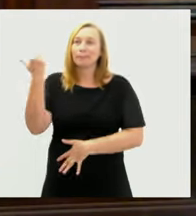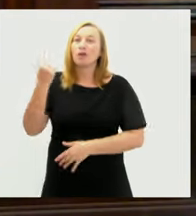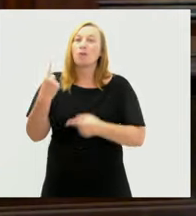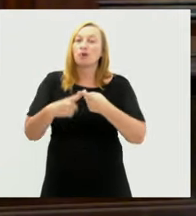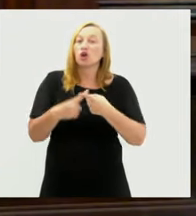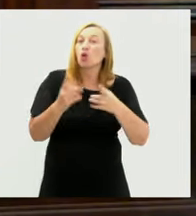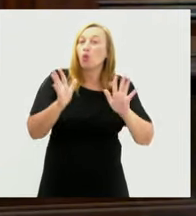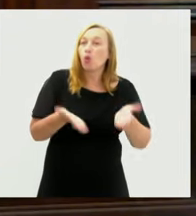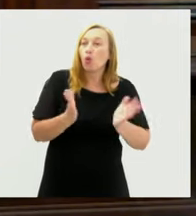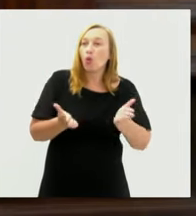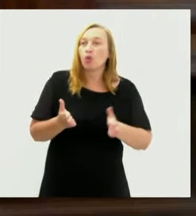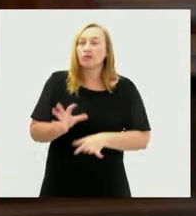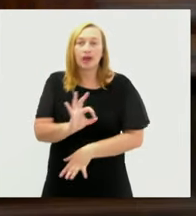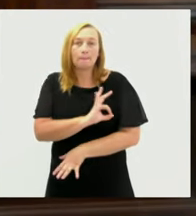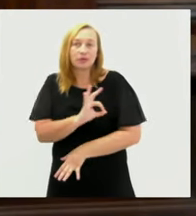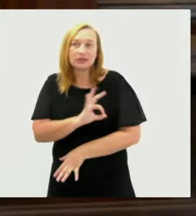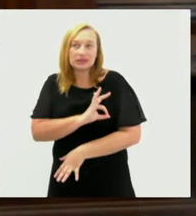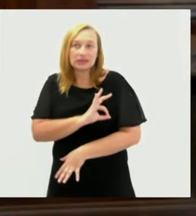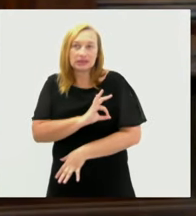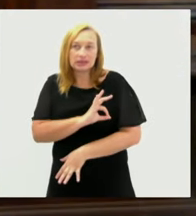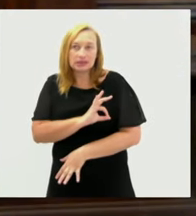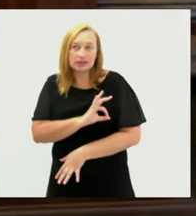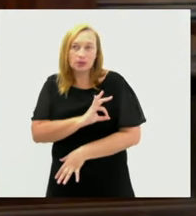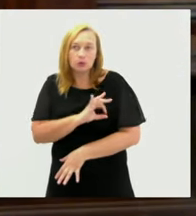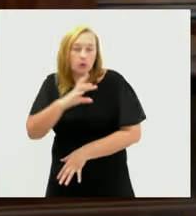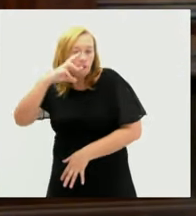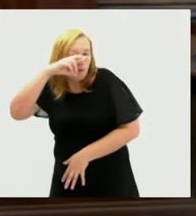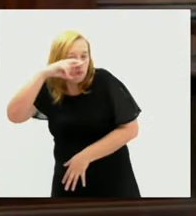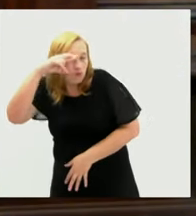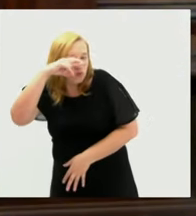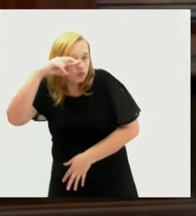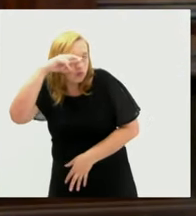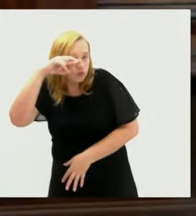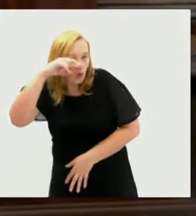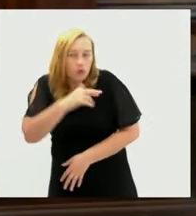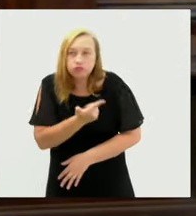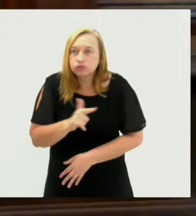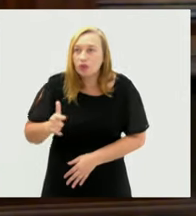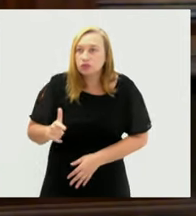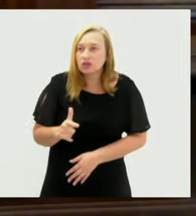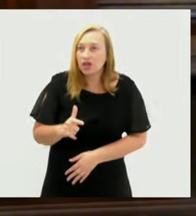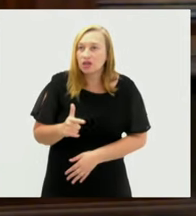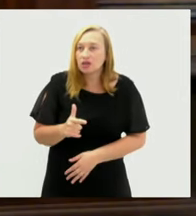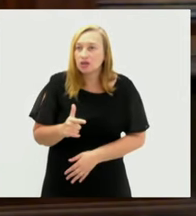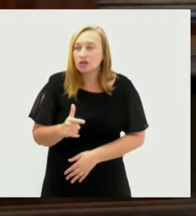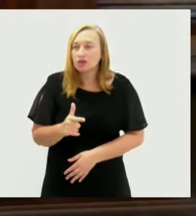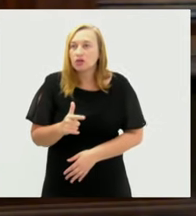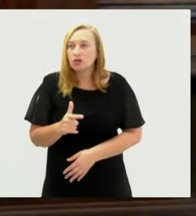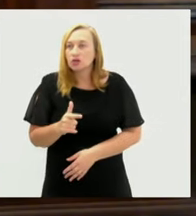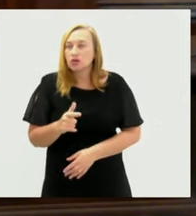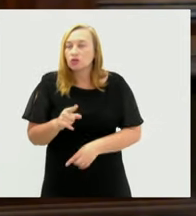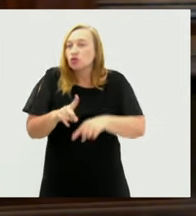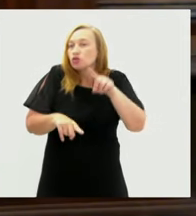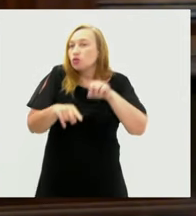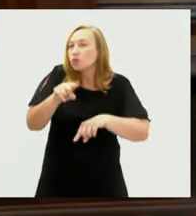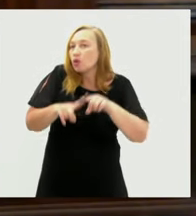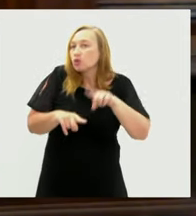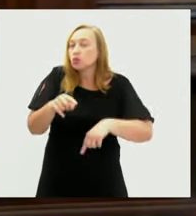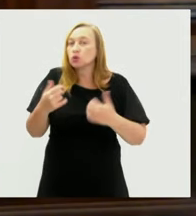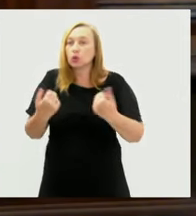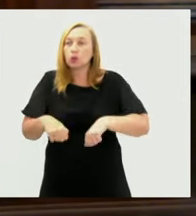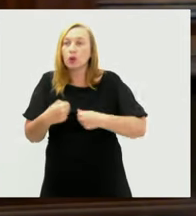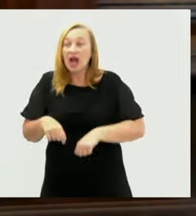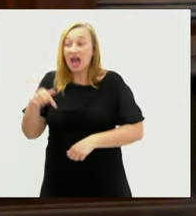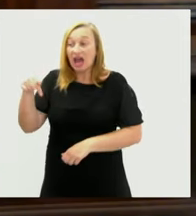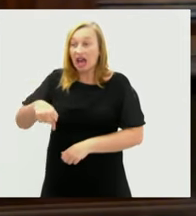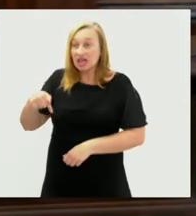a polícia técnica, a investigação, ela não tem os recursos necessários. Aqui votamos o orçamento